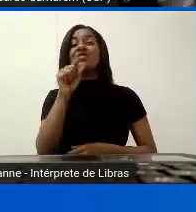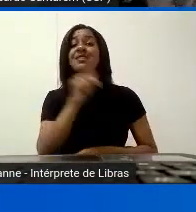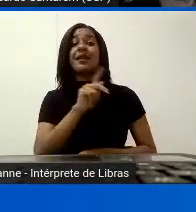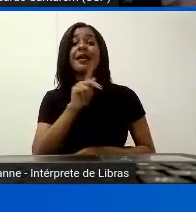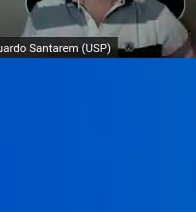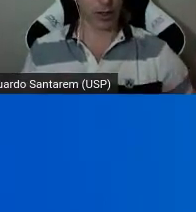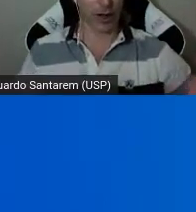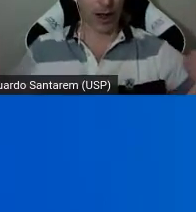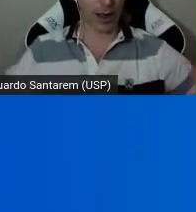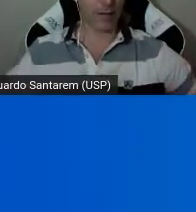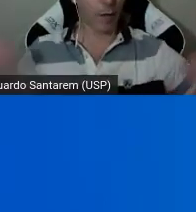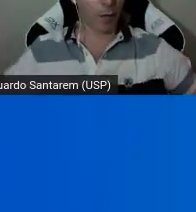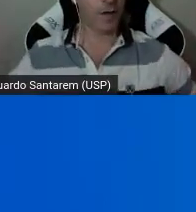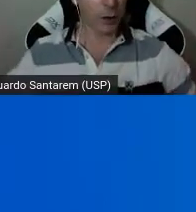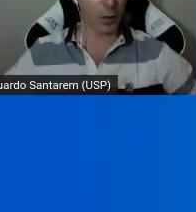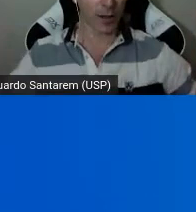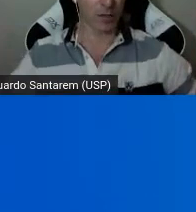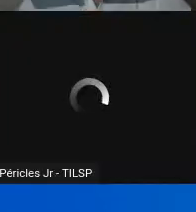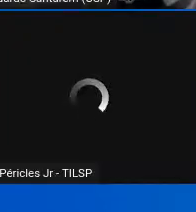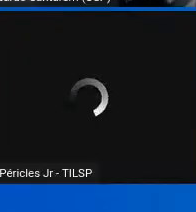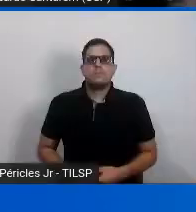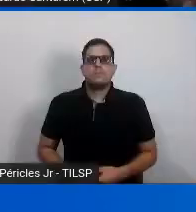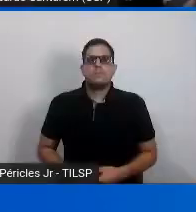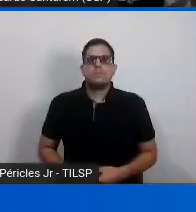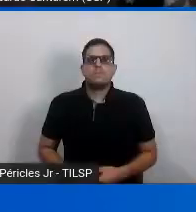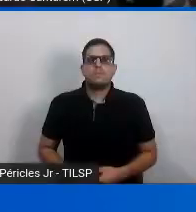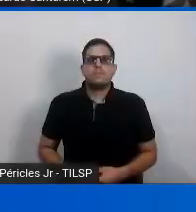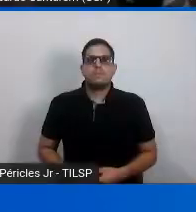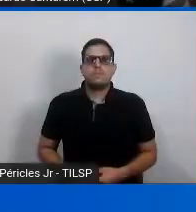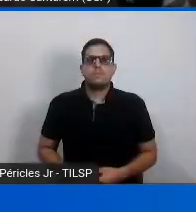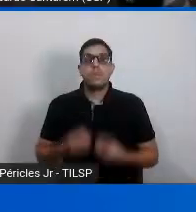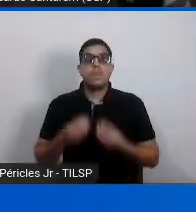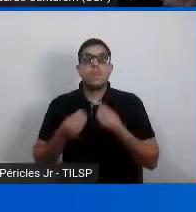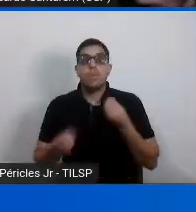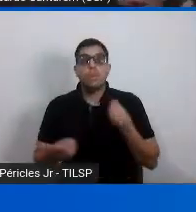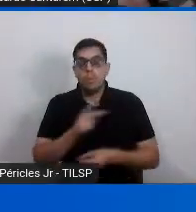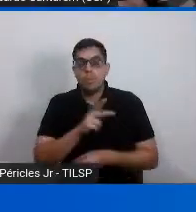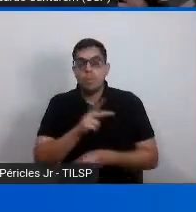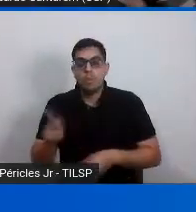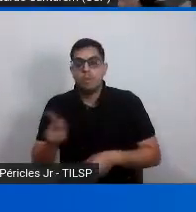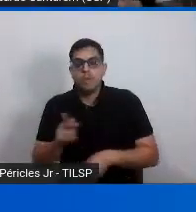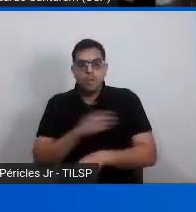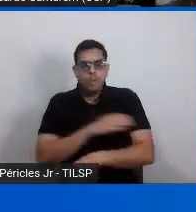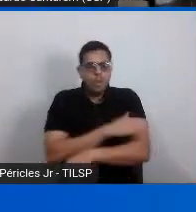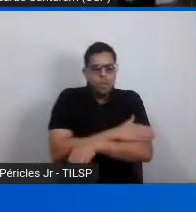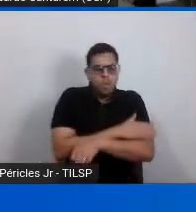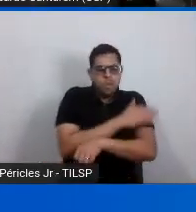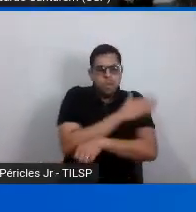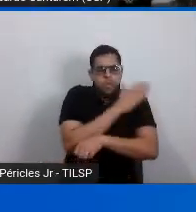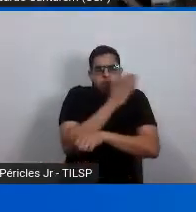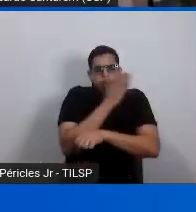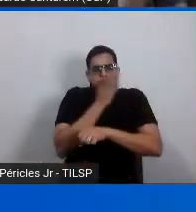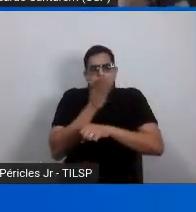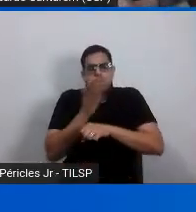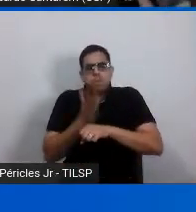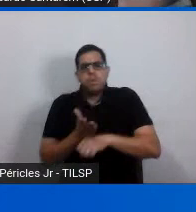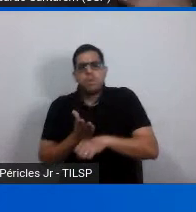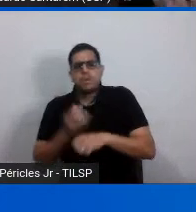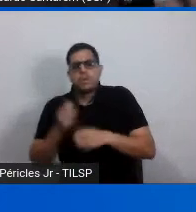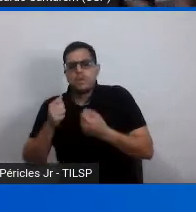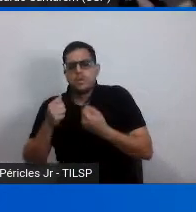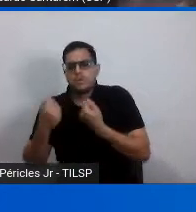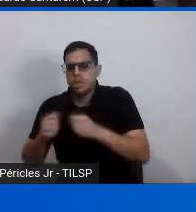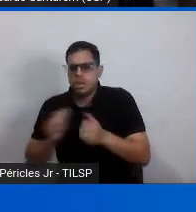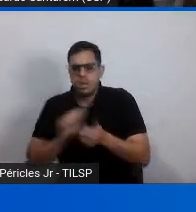da manhã às 11 horas da noite é envolvido com atividade que não dá nem para ele pensar nisso então assim esse contexto precisa ser mudado mas